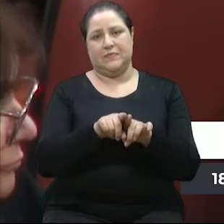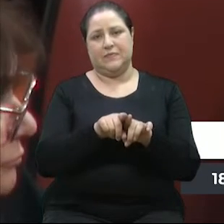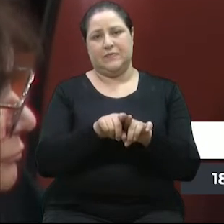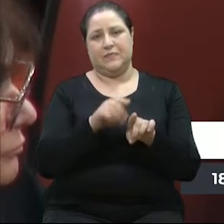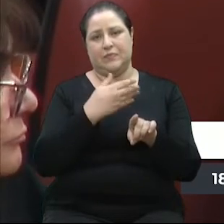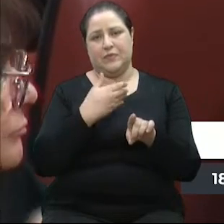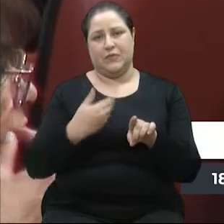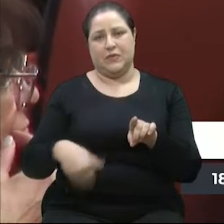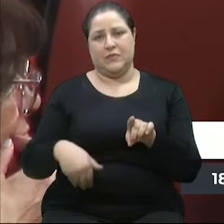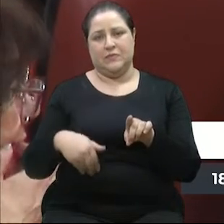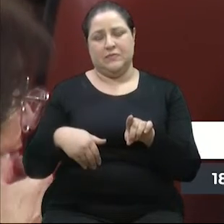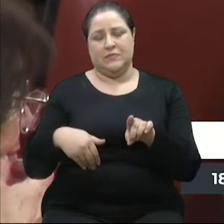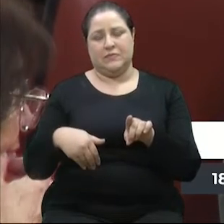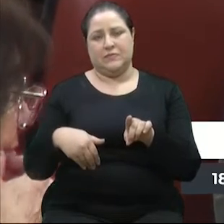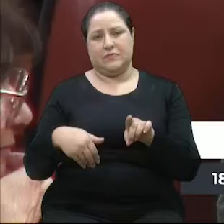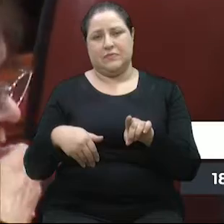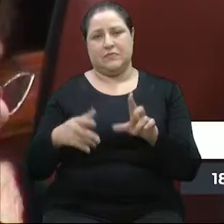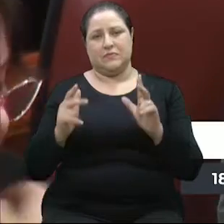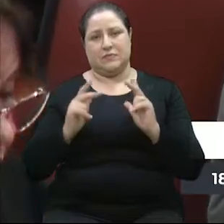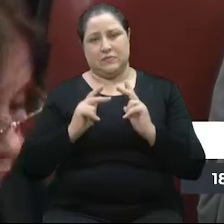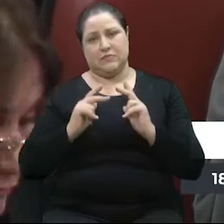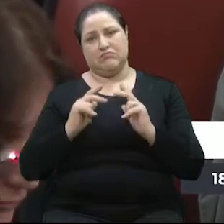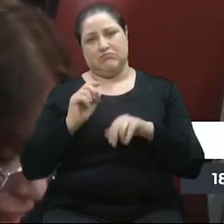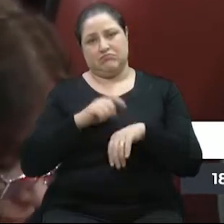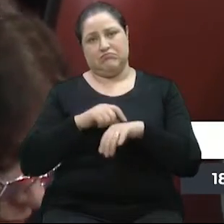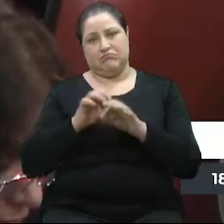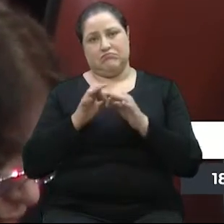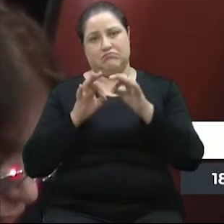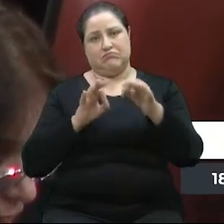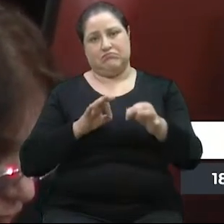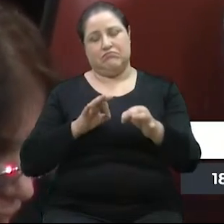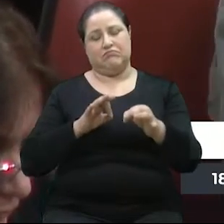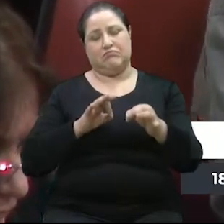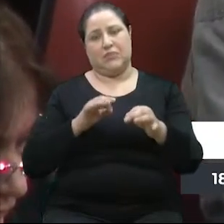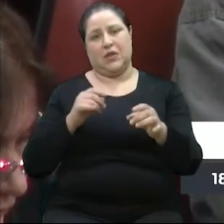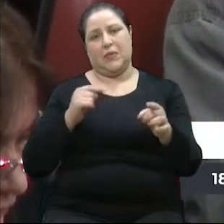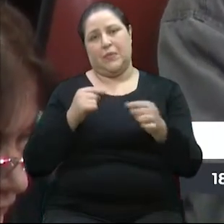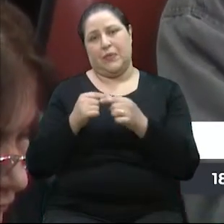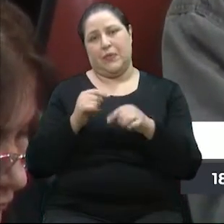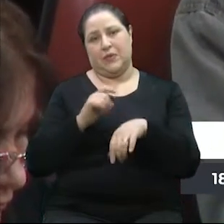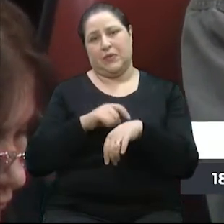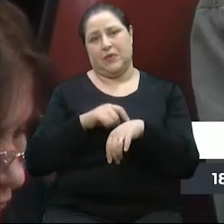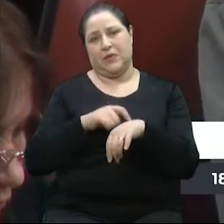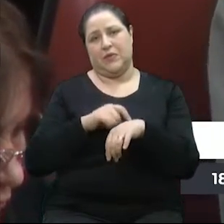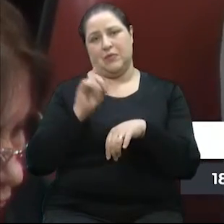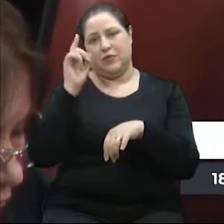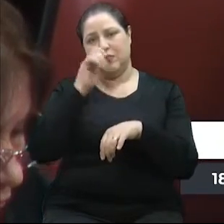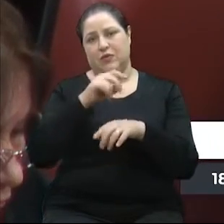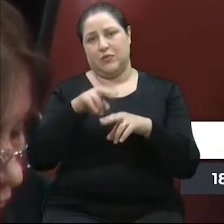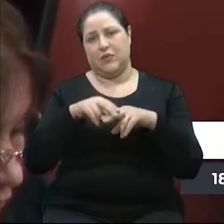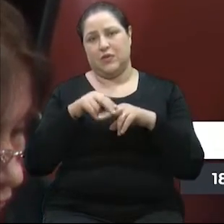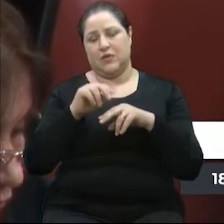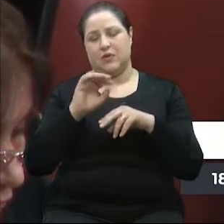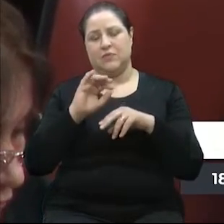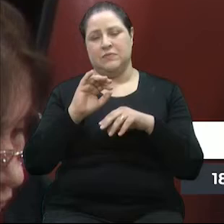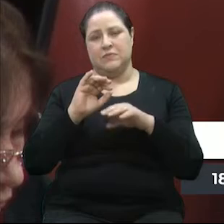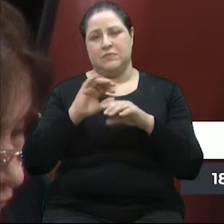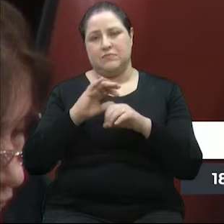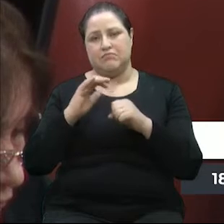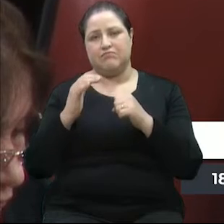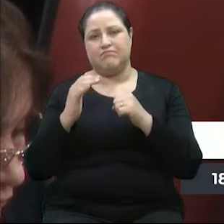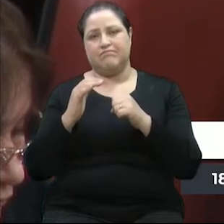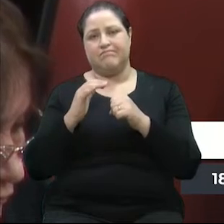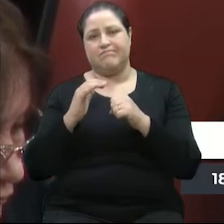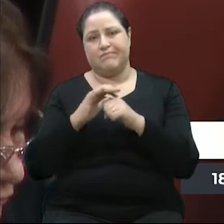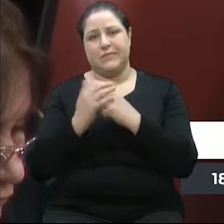longo prazo também, porque a curto prazo a gente sabe que agora é pandemia. É parte financeira, é dinheiro, porque você vai em toda a secretaria, só